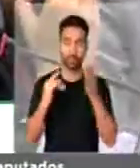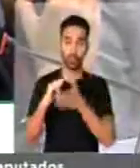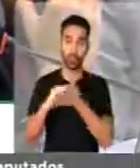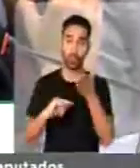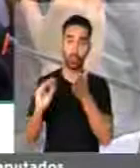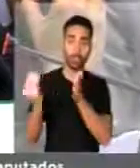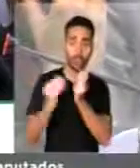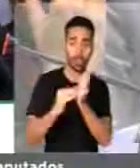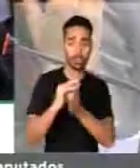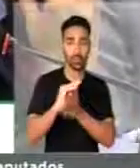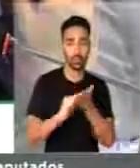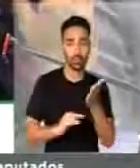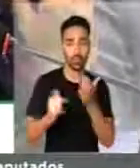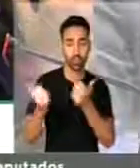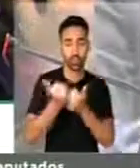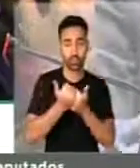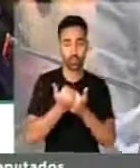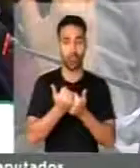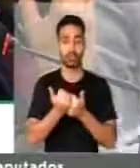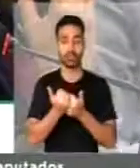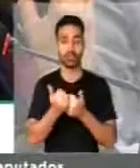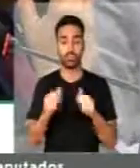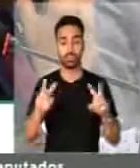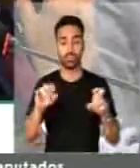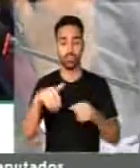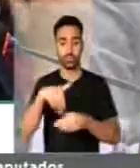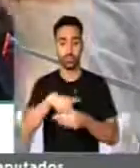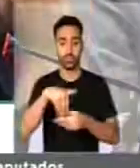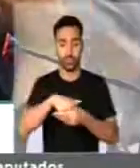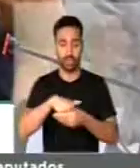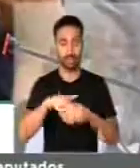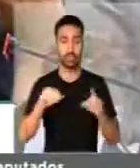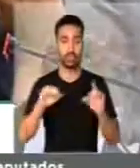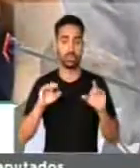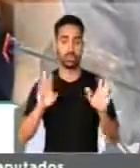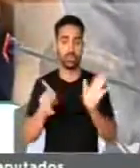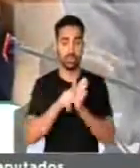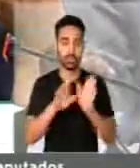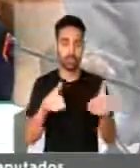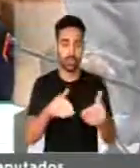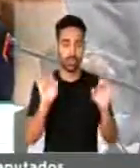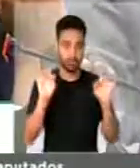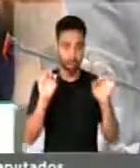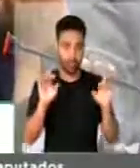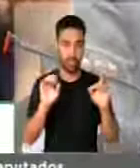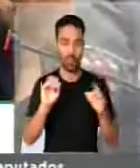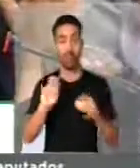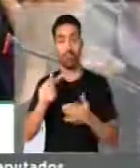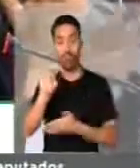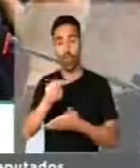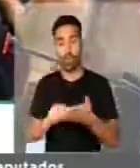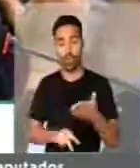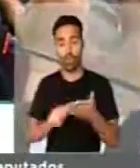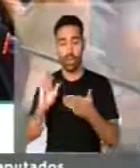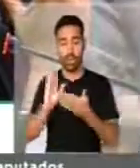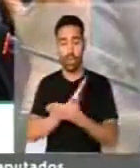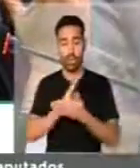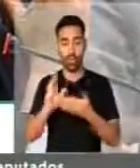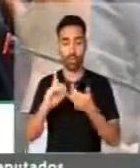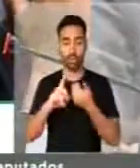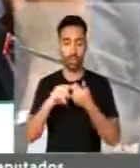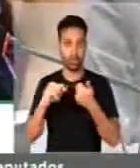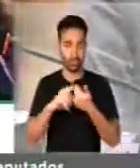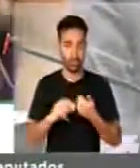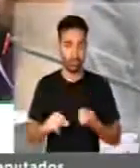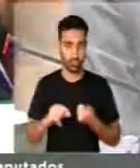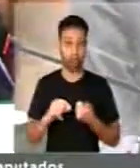substitutivo na forma de voto em separado. O que eu passo a ler alguns dos artigos